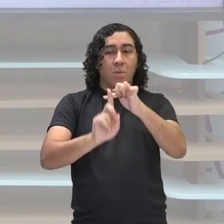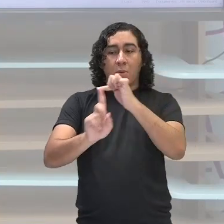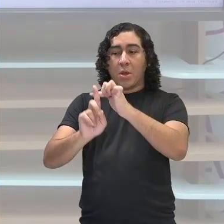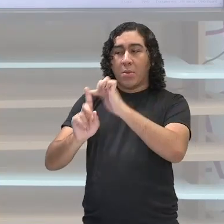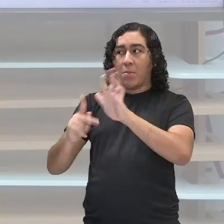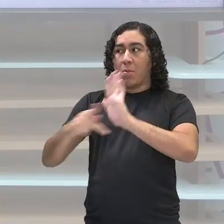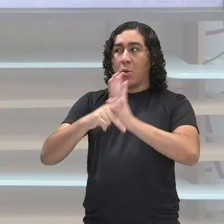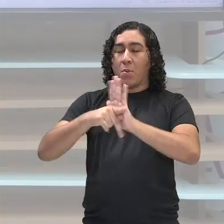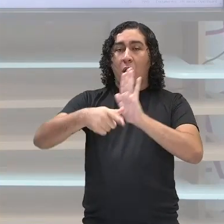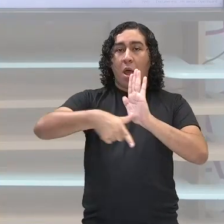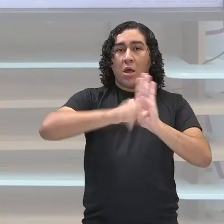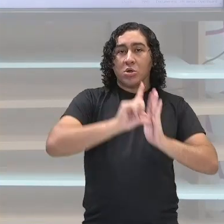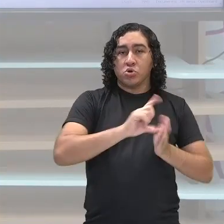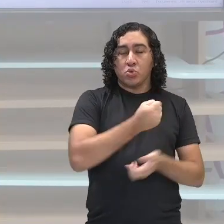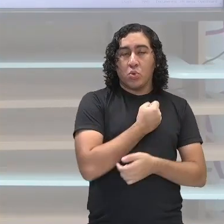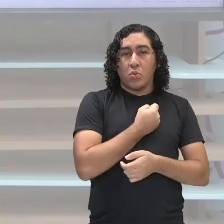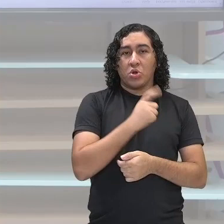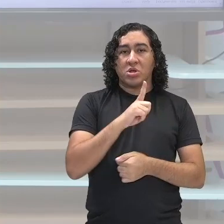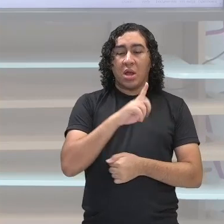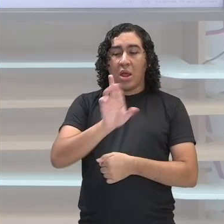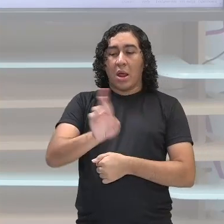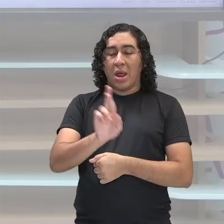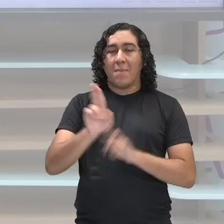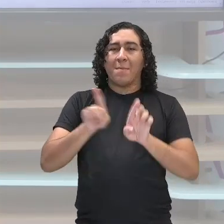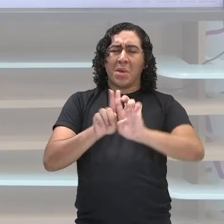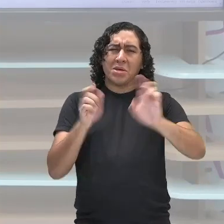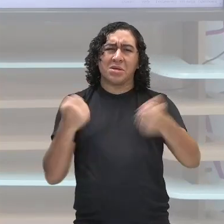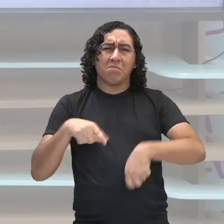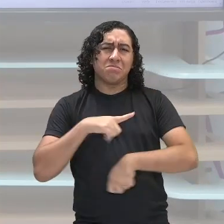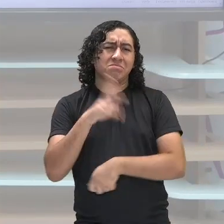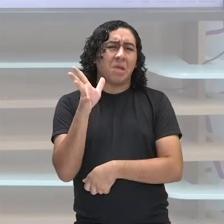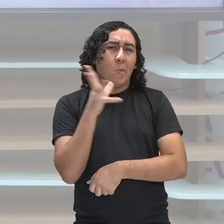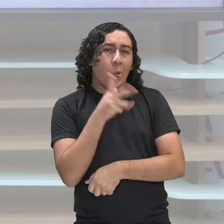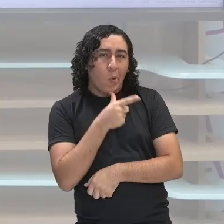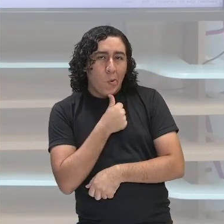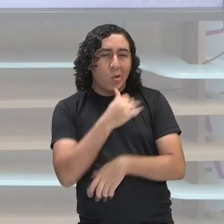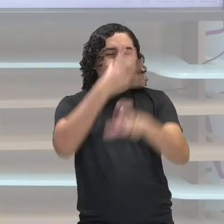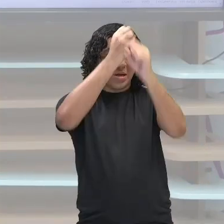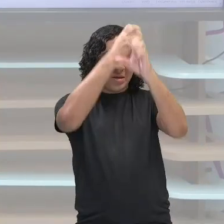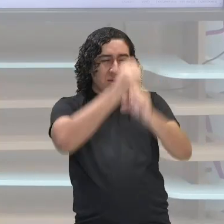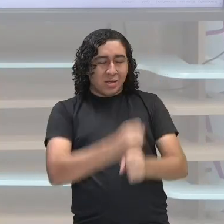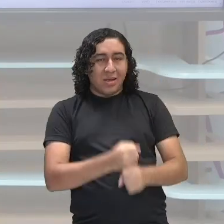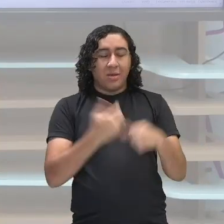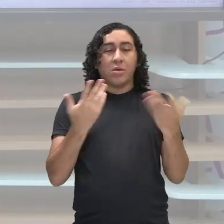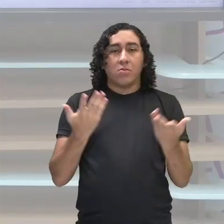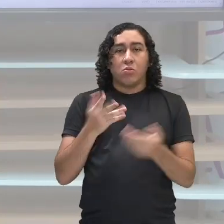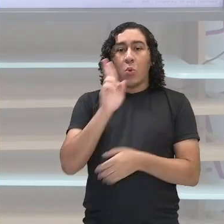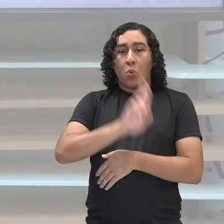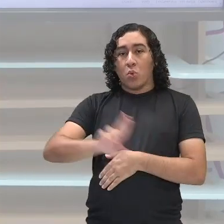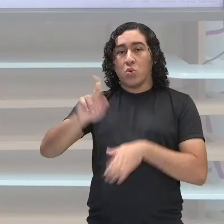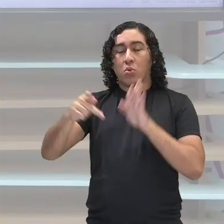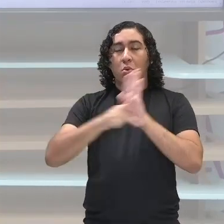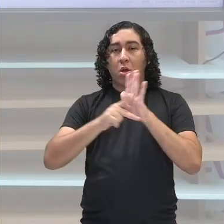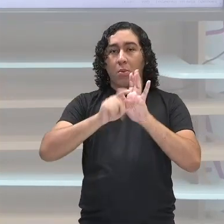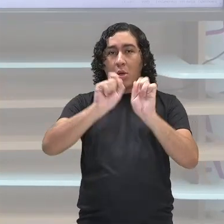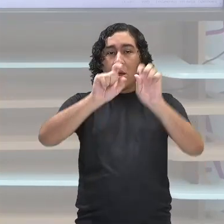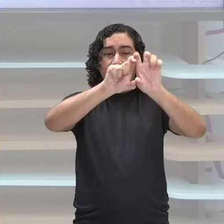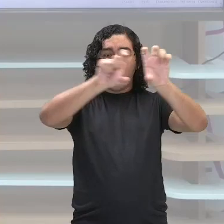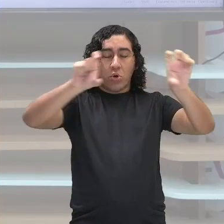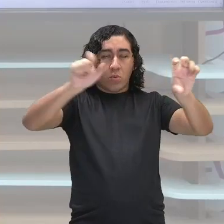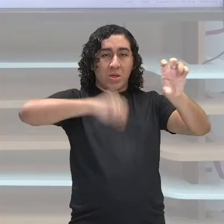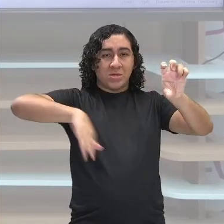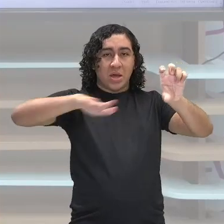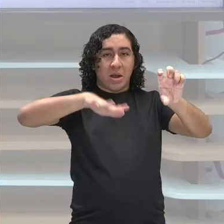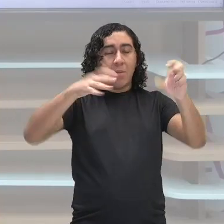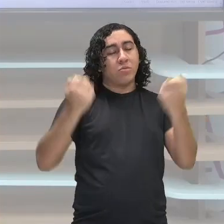termo anterior com a razão. Mas vocês viram que daria muito trabalho fazer isso. Não é verdade? Então a gente usa, ó, a fórmula do termo geral,